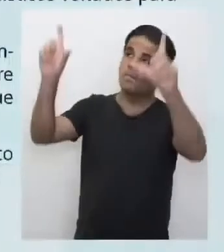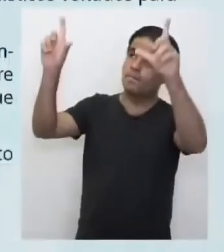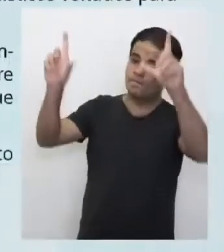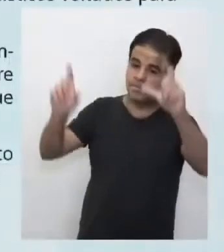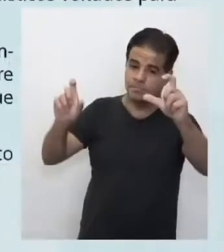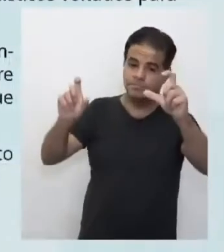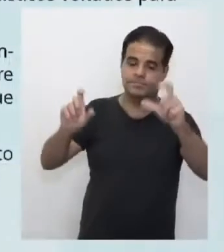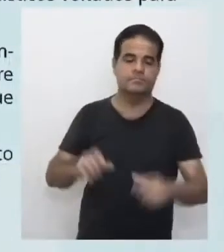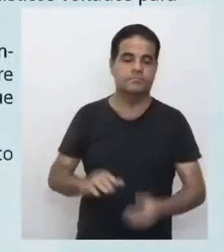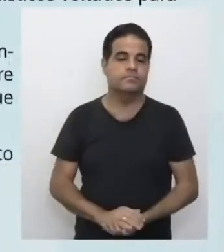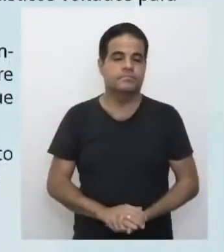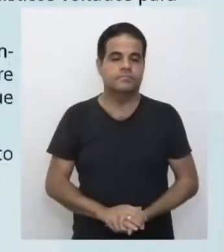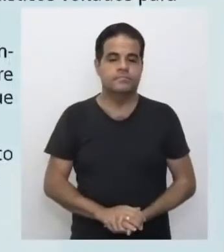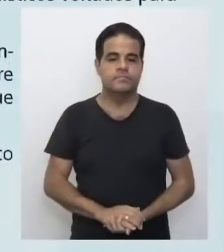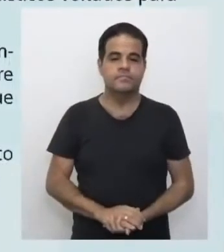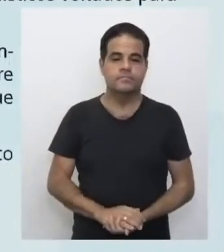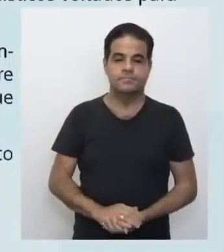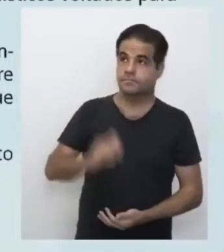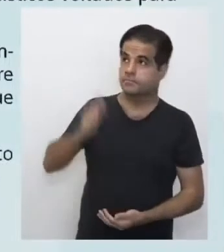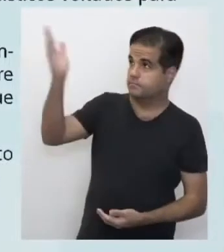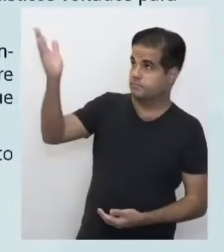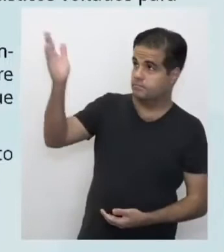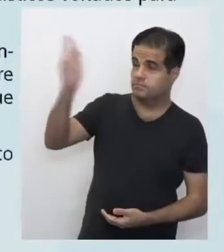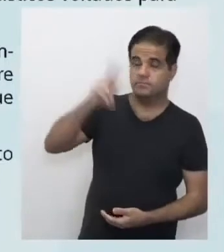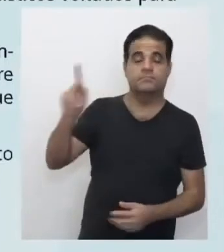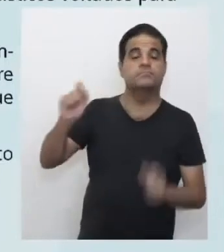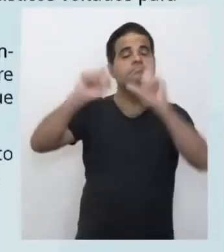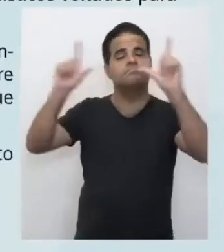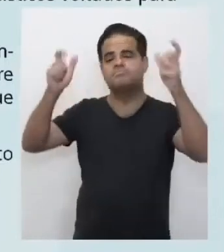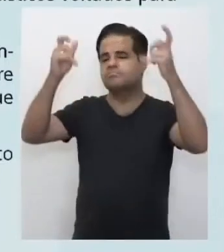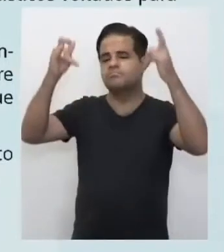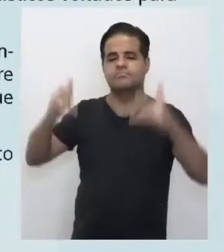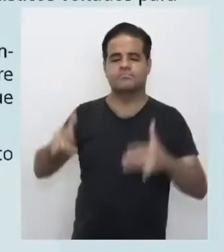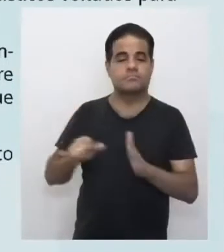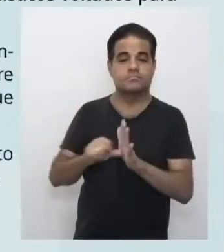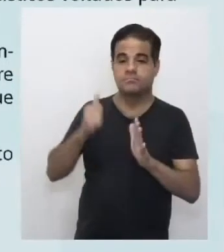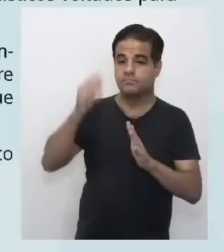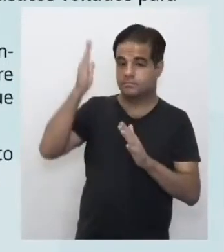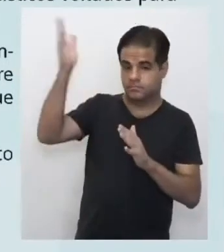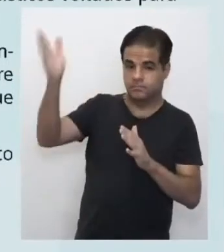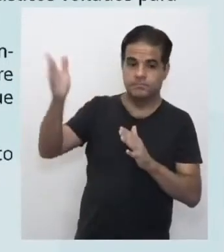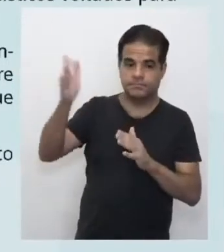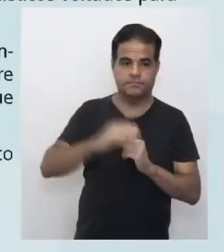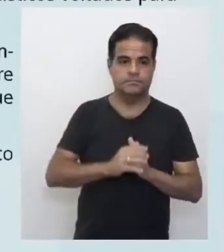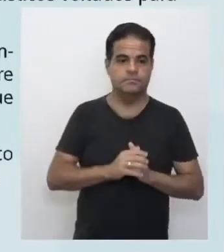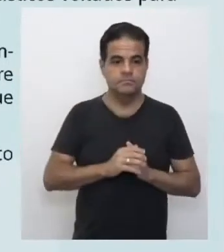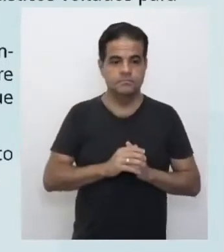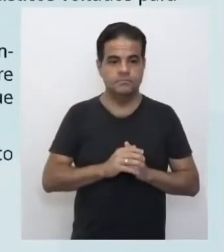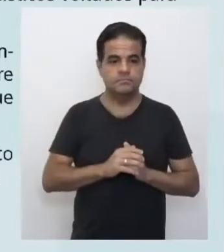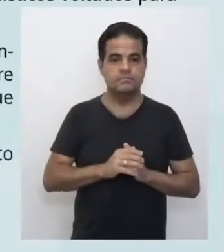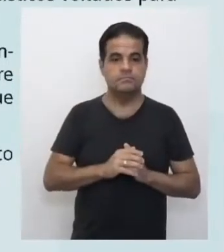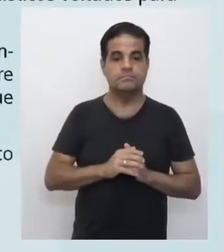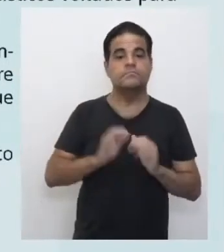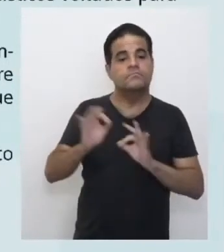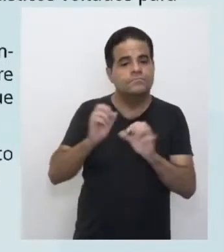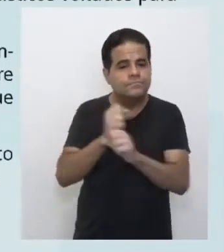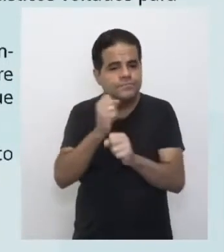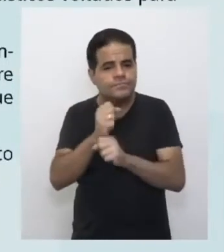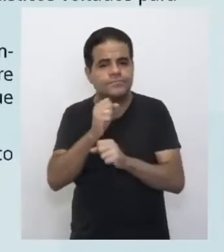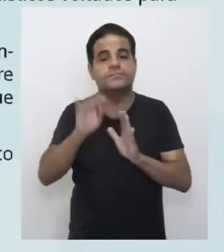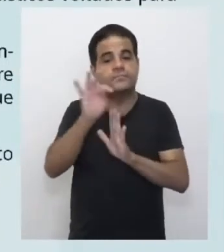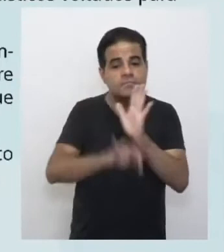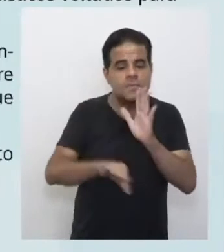habilidades, vamos lá? Sim. Lá, professor, põe um print, a gente vai falar só a primeira, né? Vamos lá, João? Construir o sentido global de